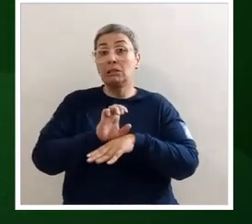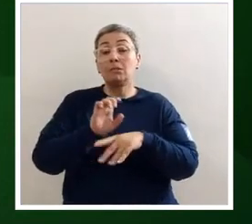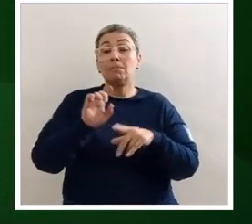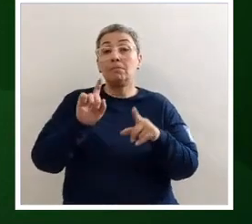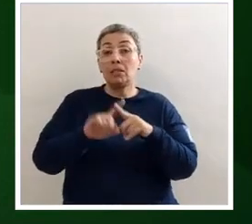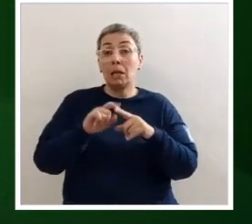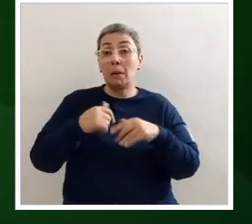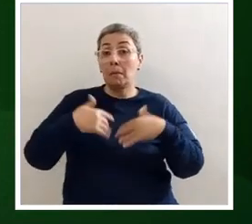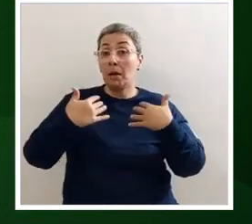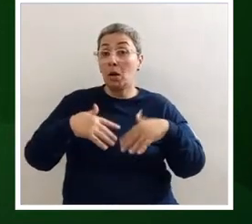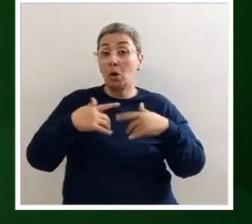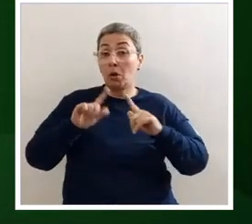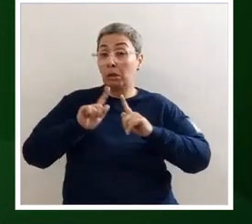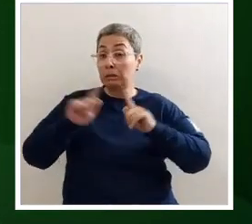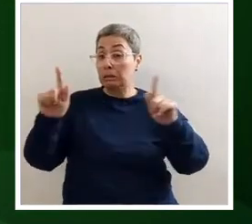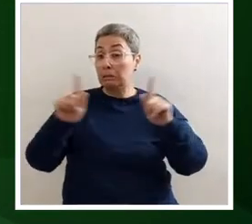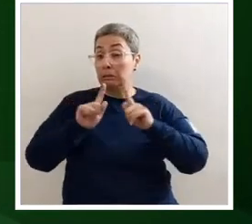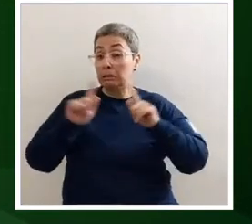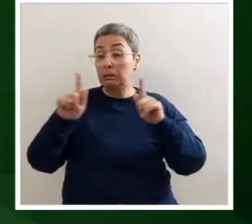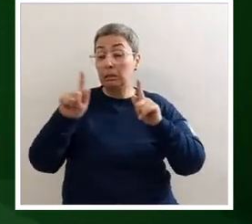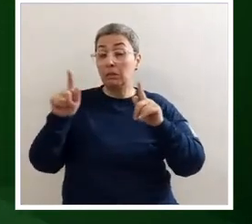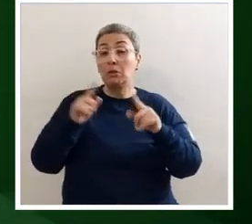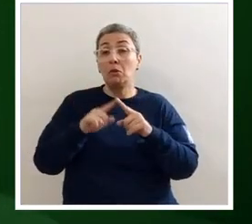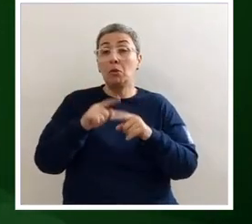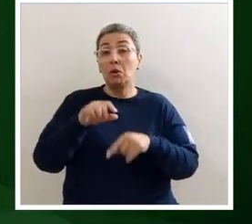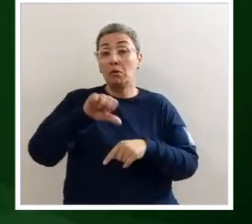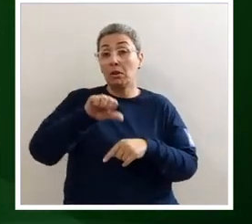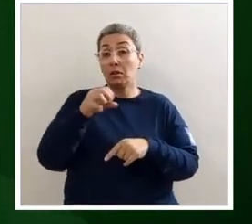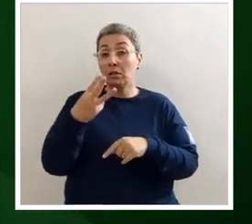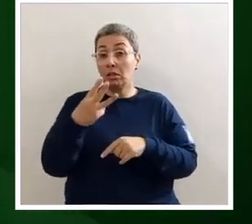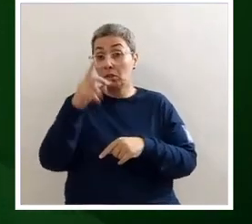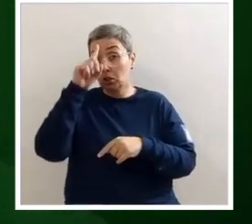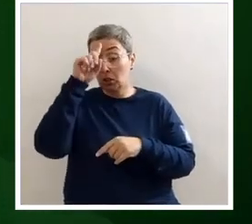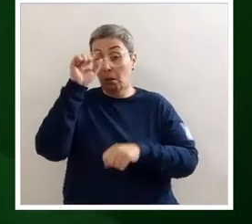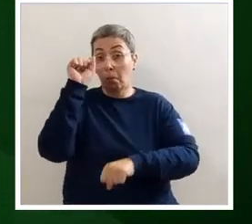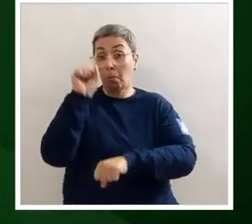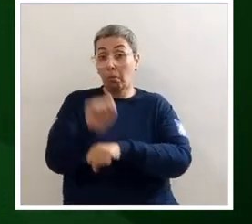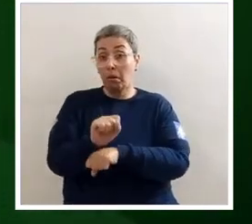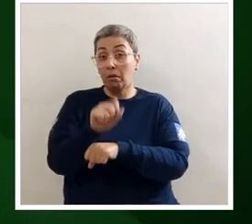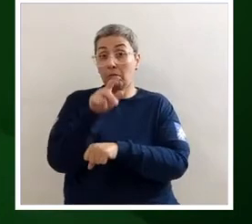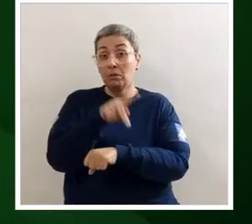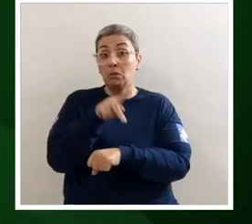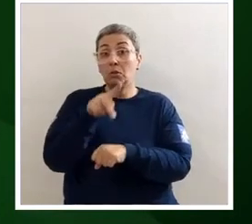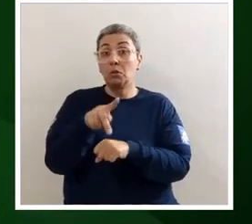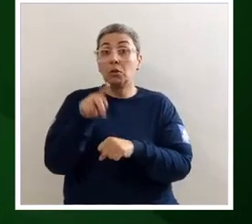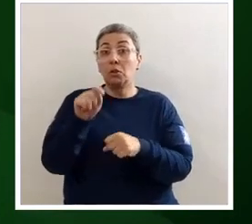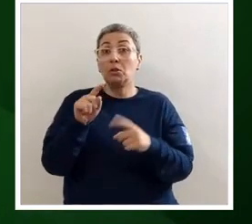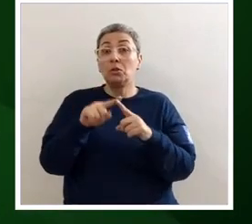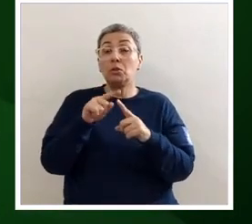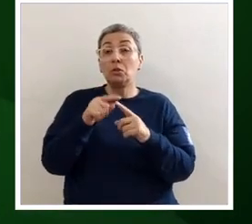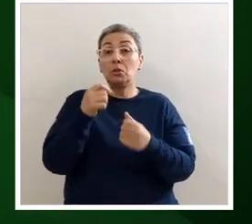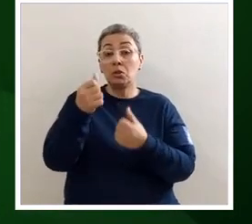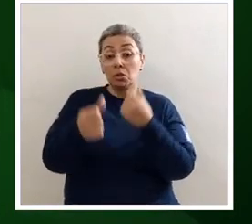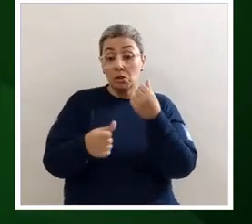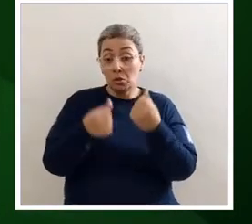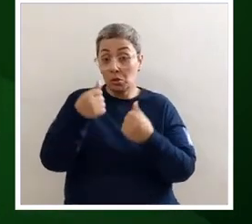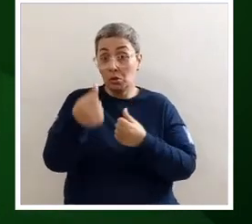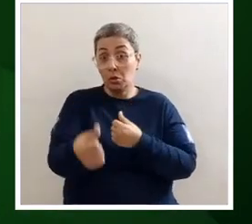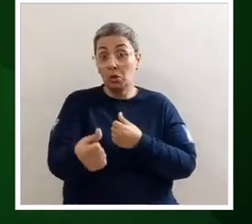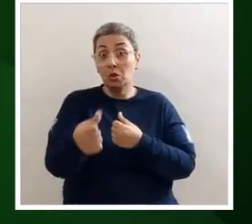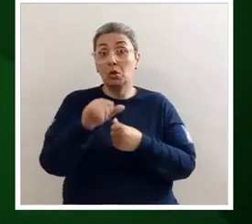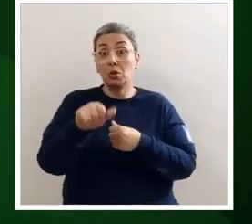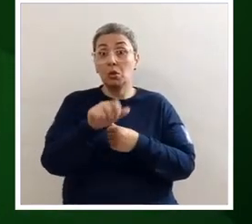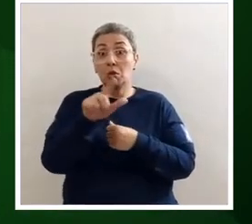pela maior greve dos professores foram 93 Dias e no segundo semestre de